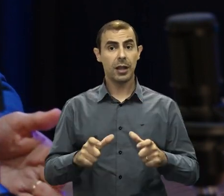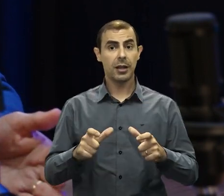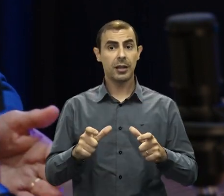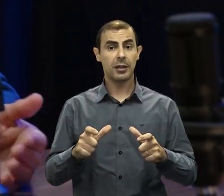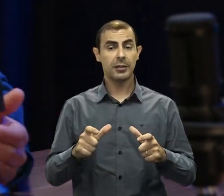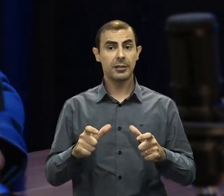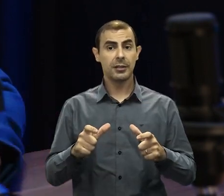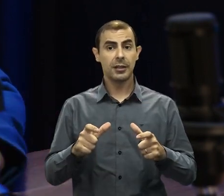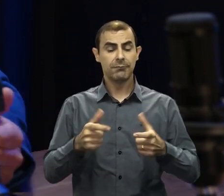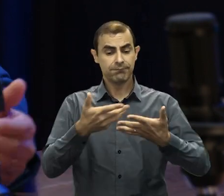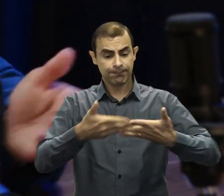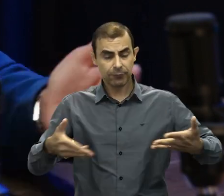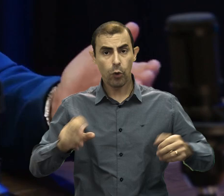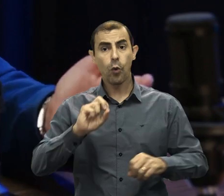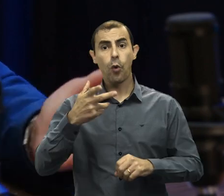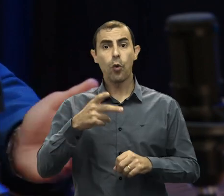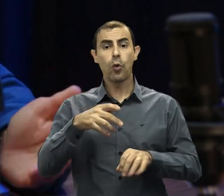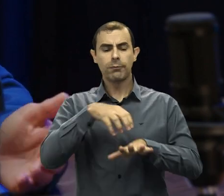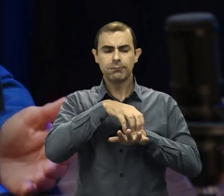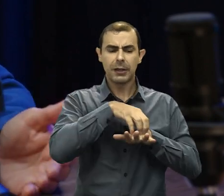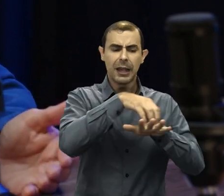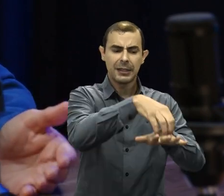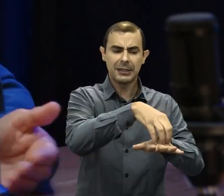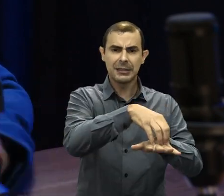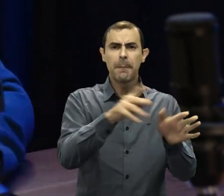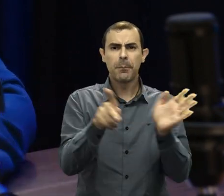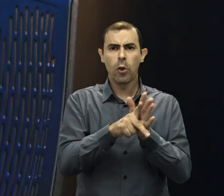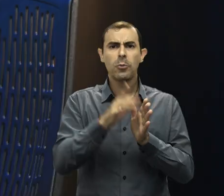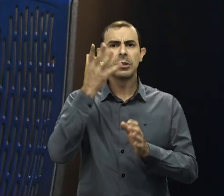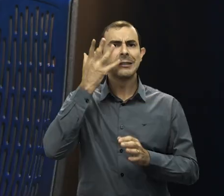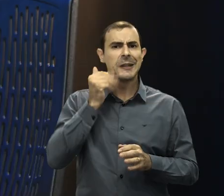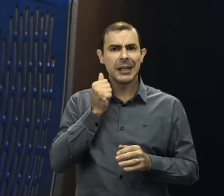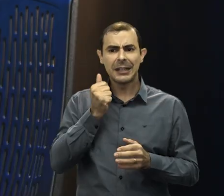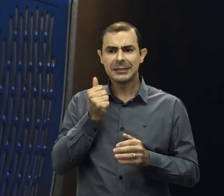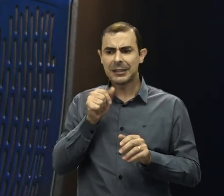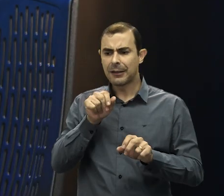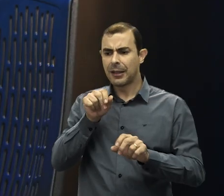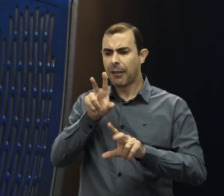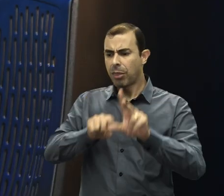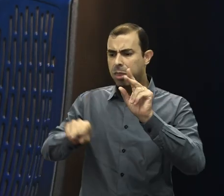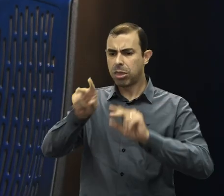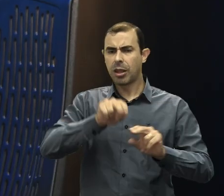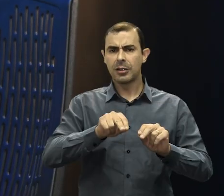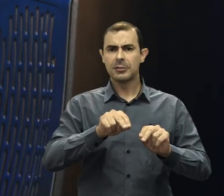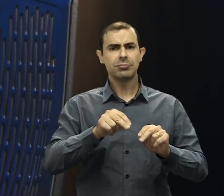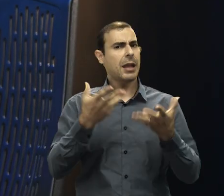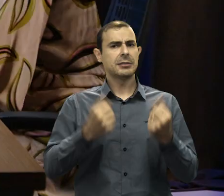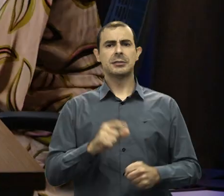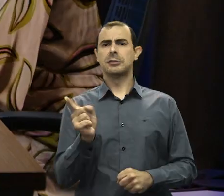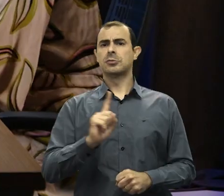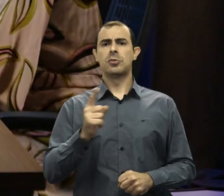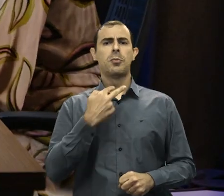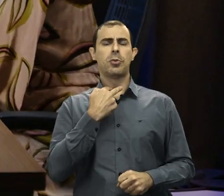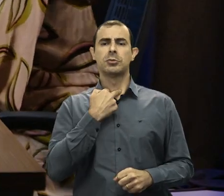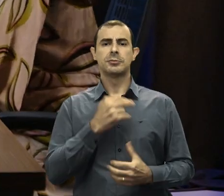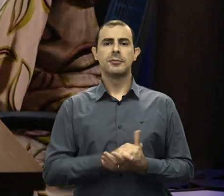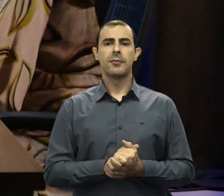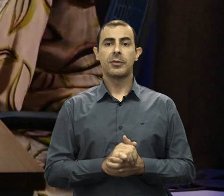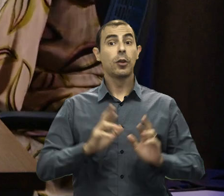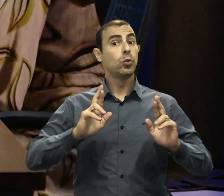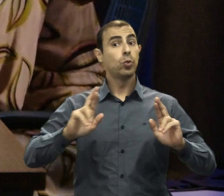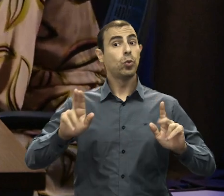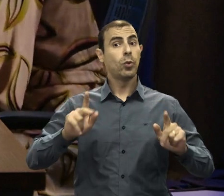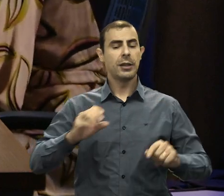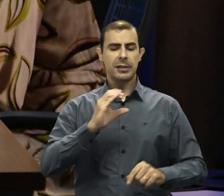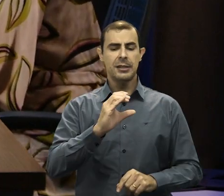buffet ou numa carreta dessa que é voltado para crianças, é inadmissível que isso aconteça. Isso não é uma